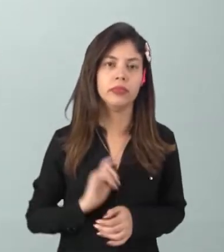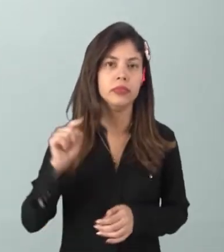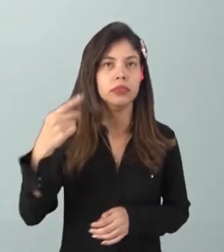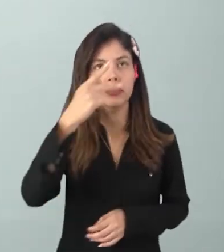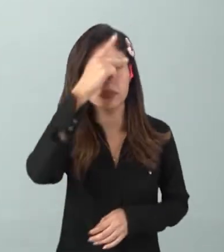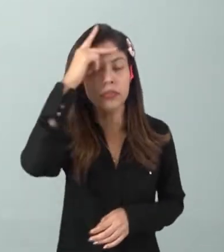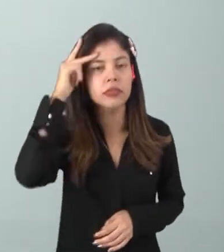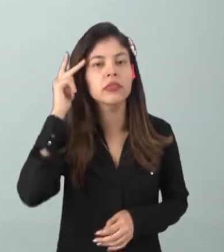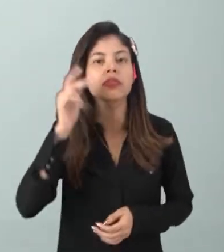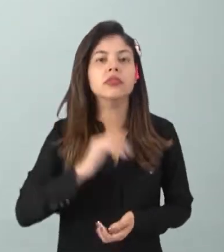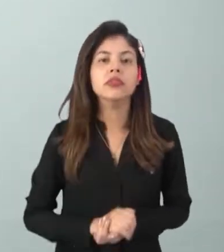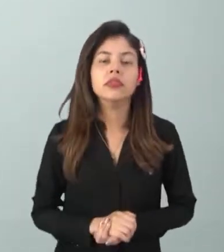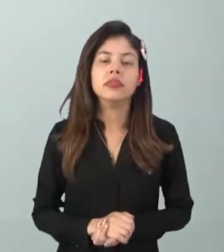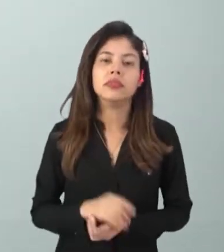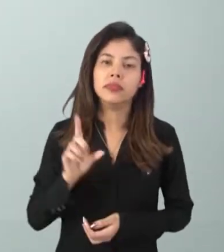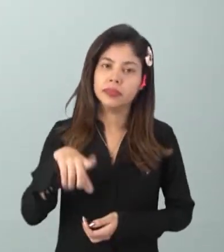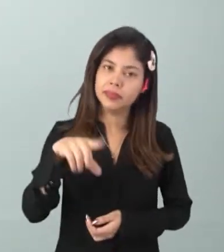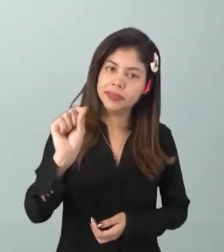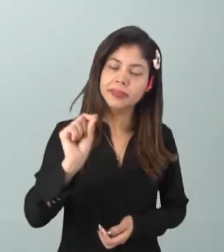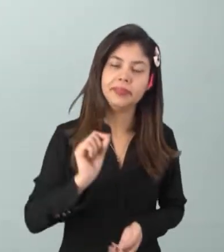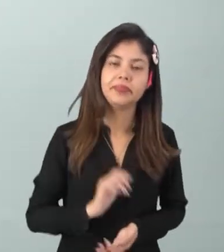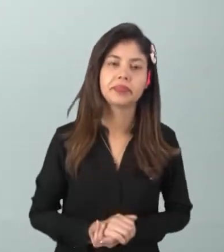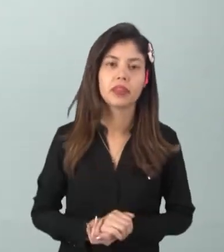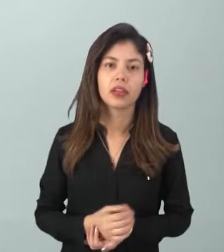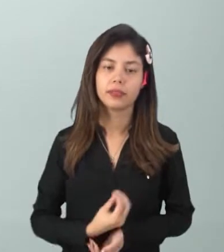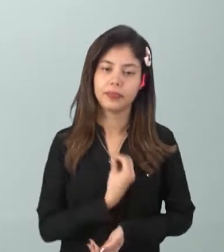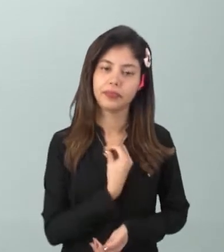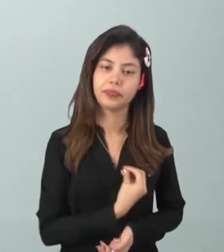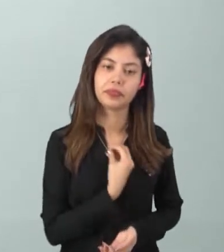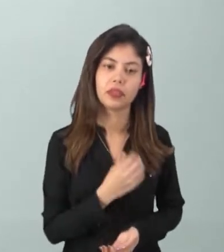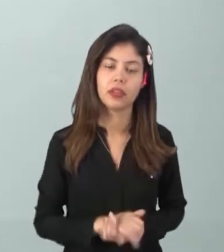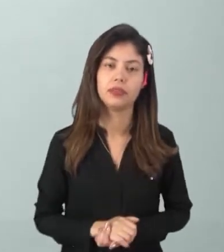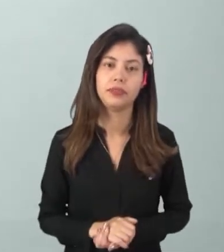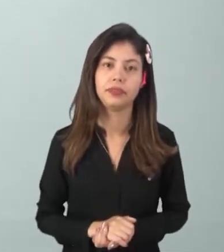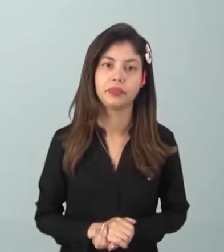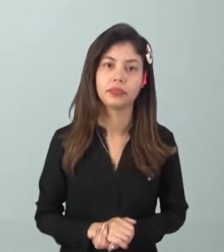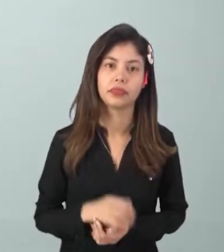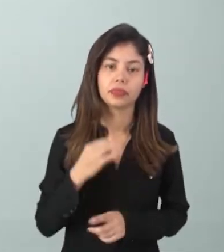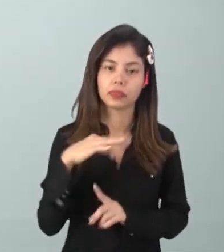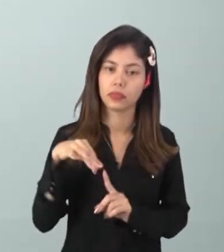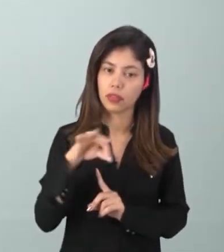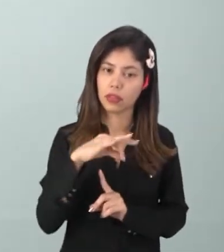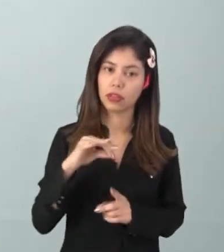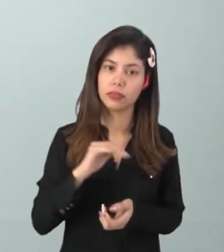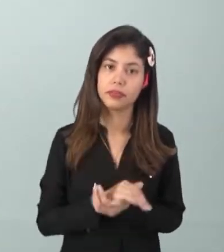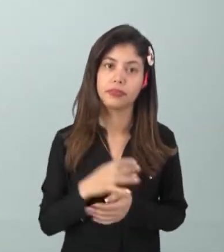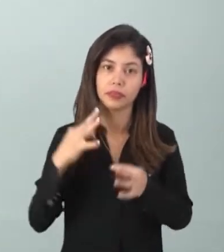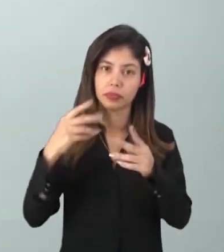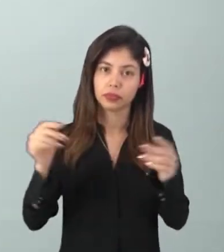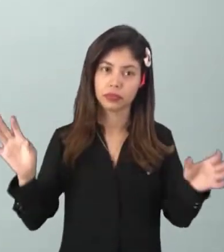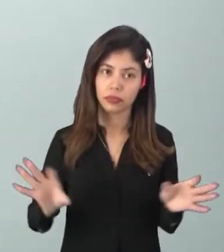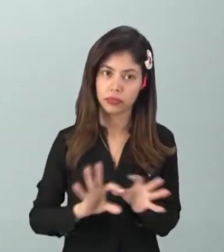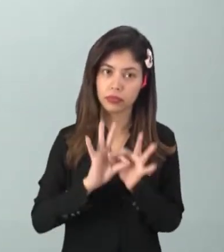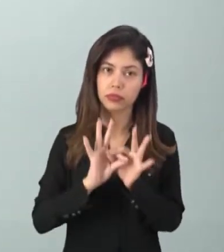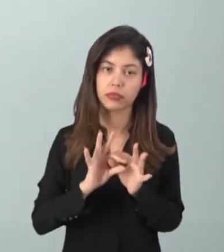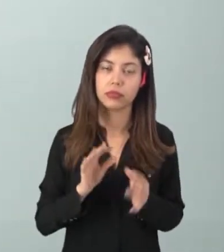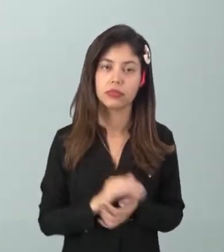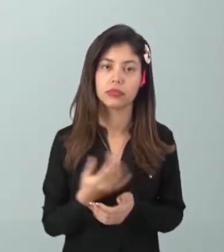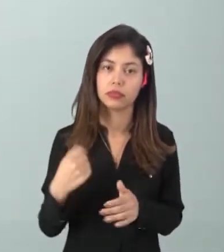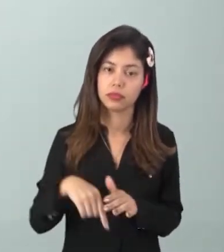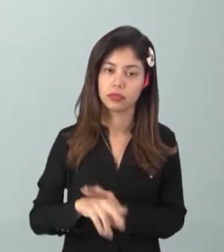aquela pessoa que não escolhe vivenciar a espiritualidade e estar intrínseca dentro